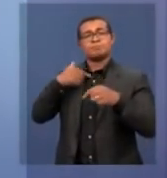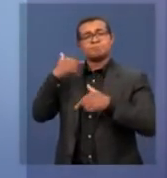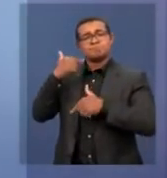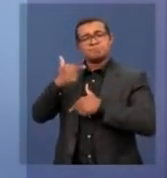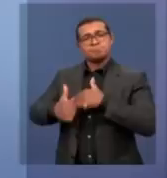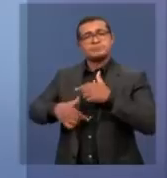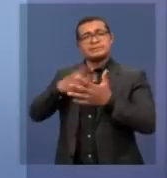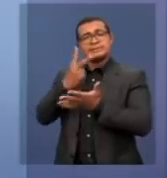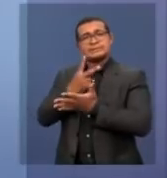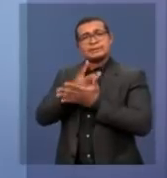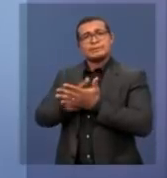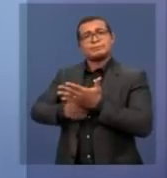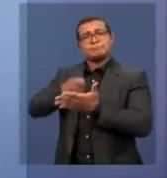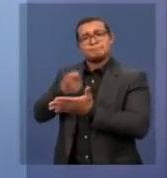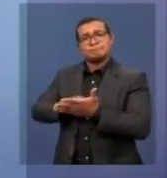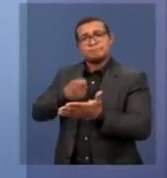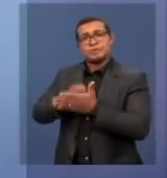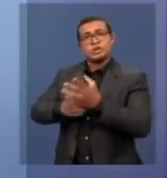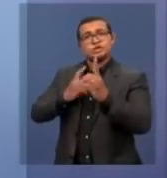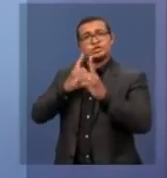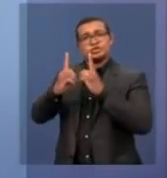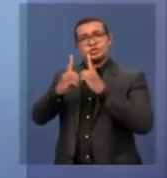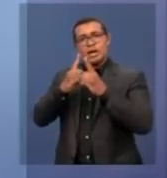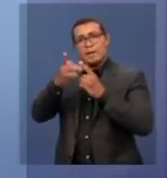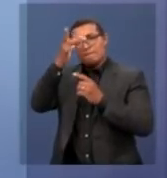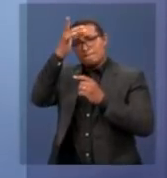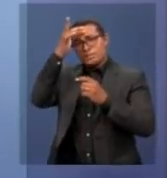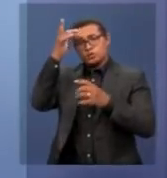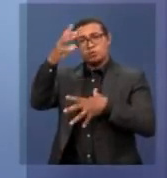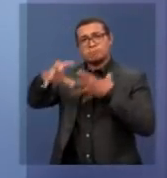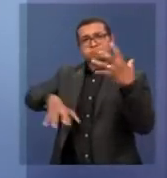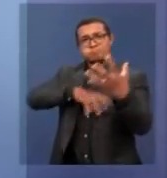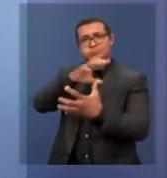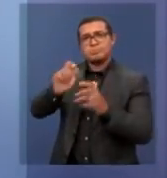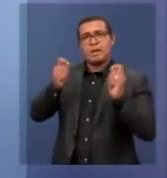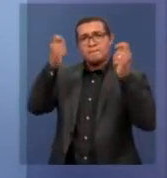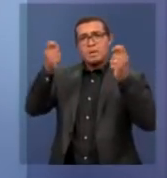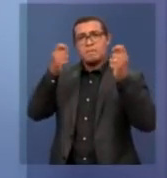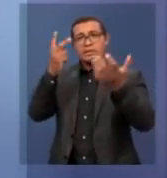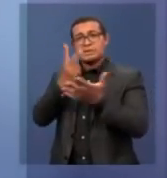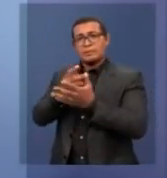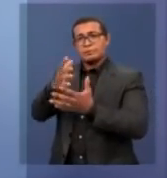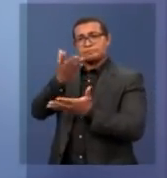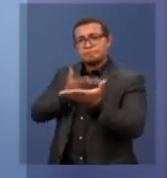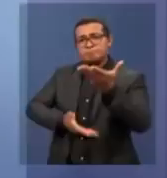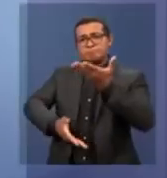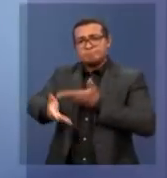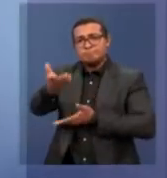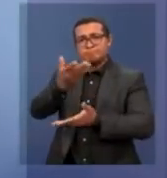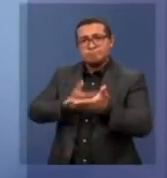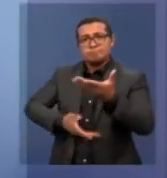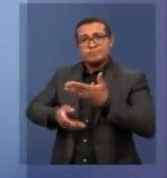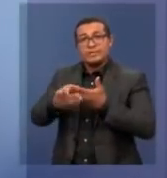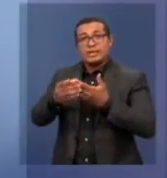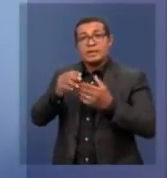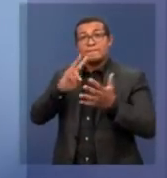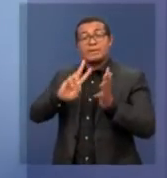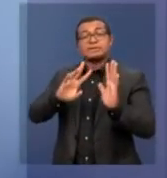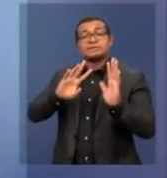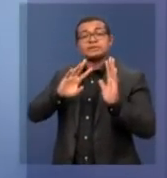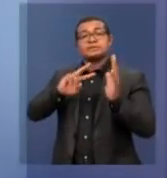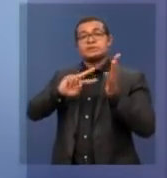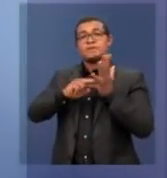todos os manifestantes no período que nós governamos o diálogo não significa deixar de tensão de ter